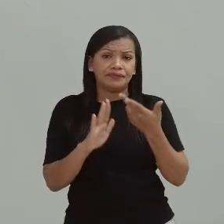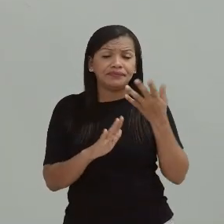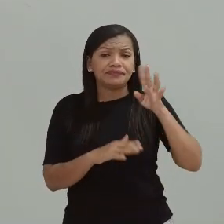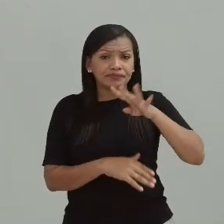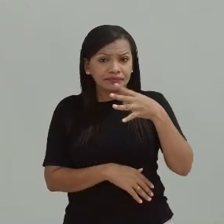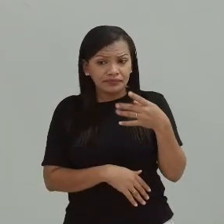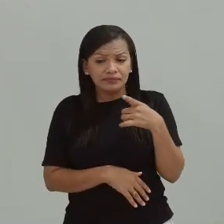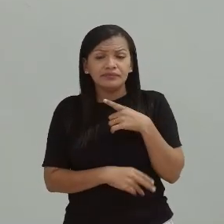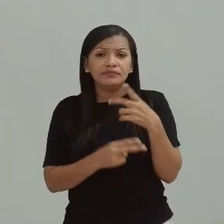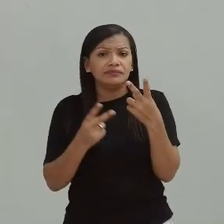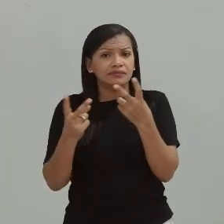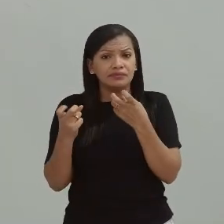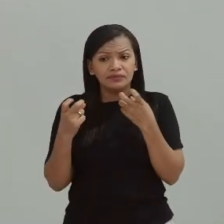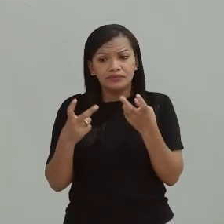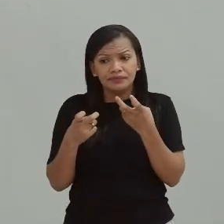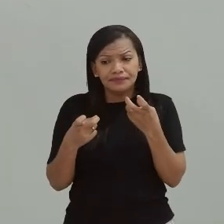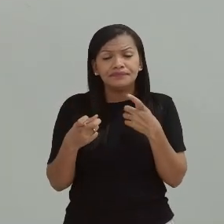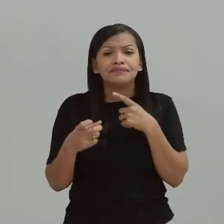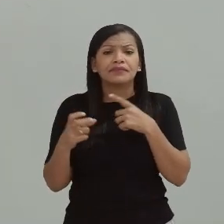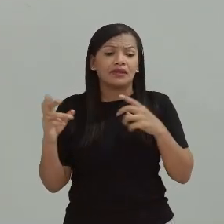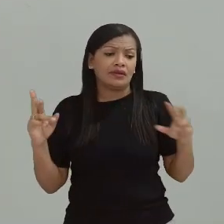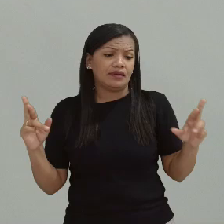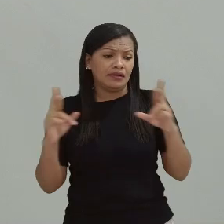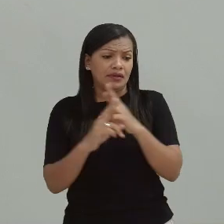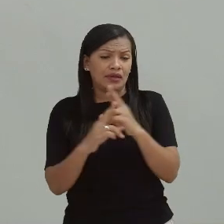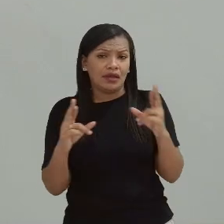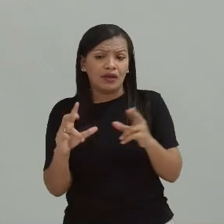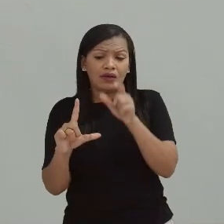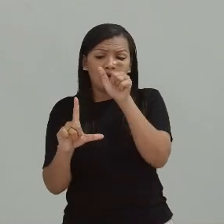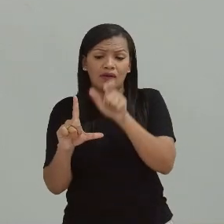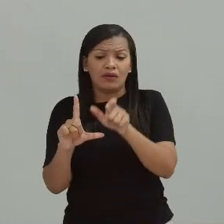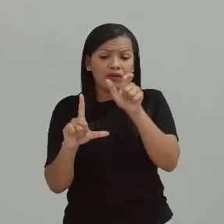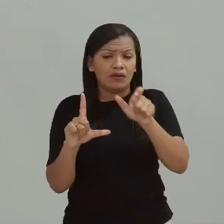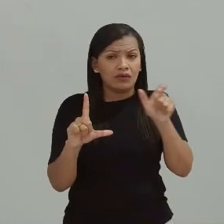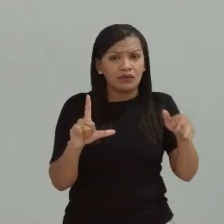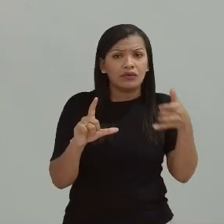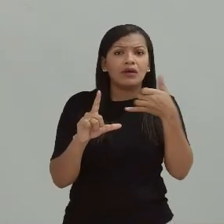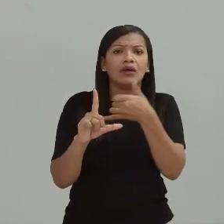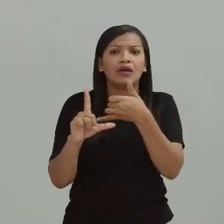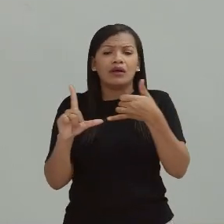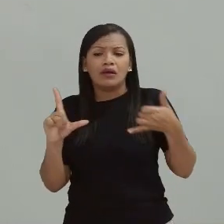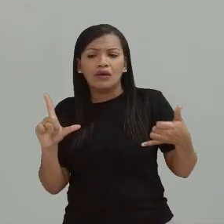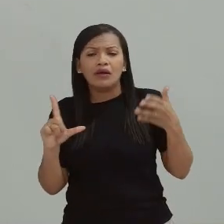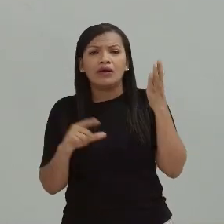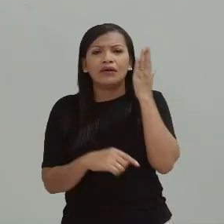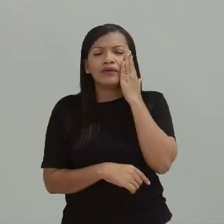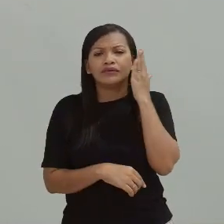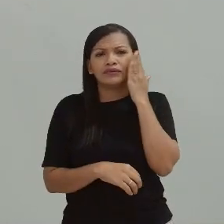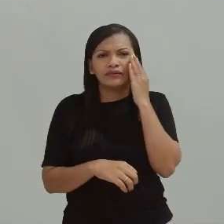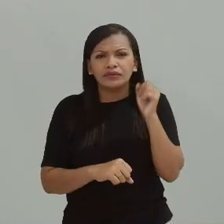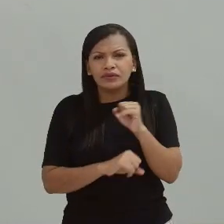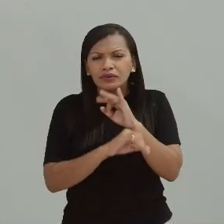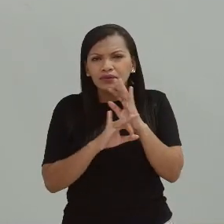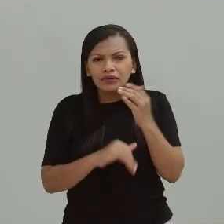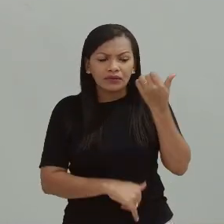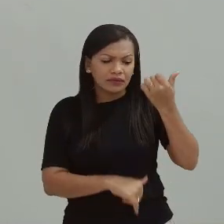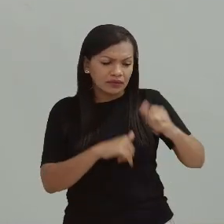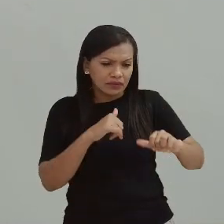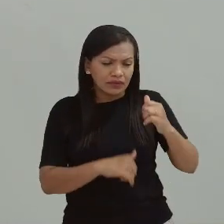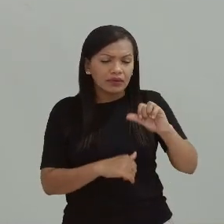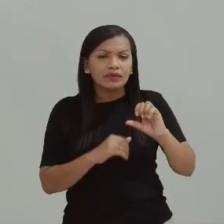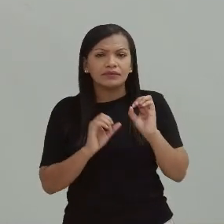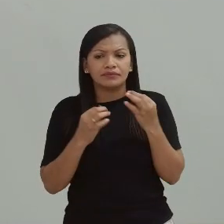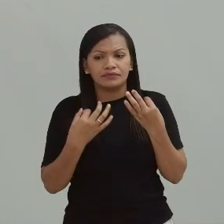tenta observar bem a relação entre as colunas e as linhas, que a interpretação e as análises se dão dessa